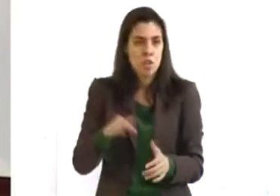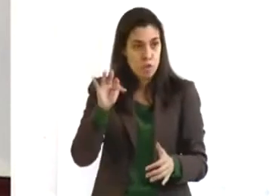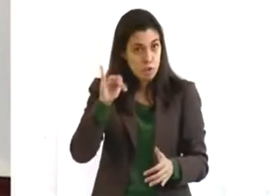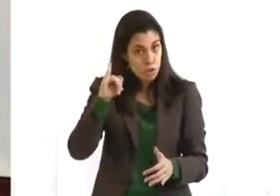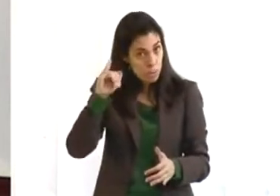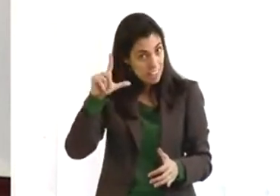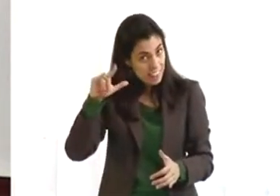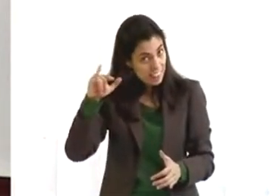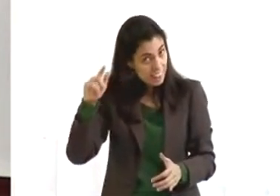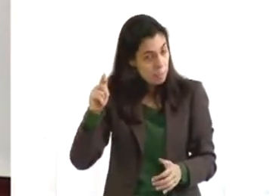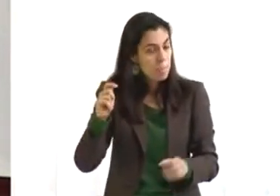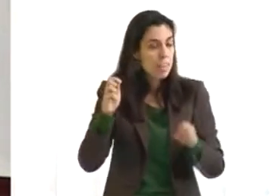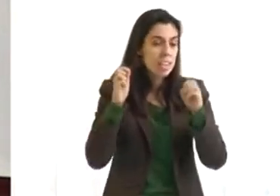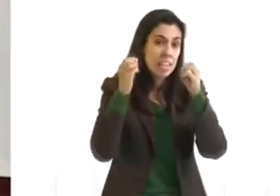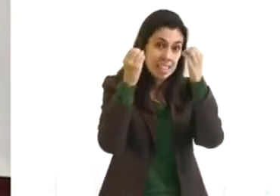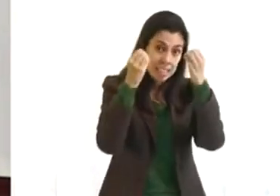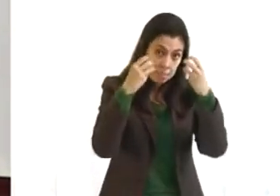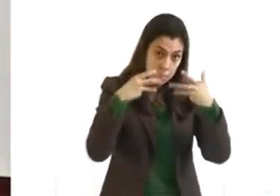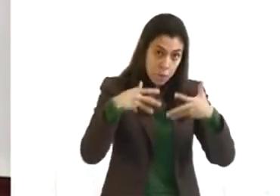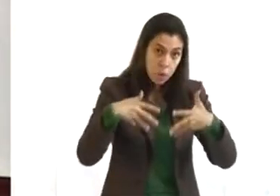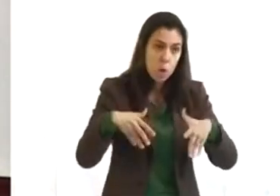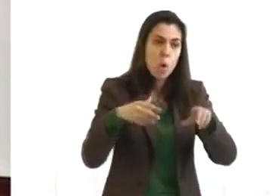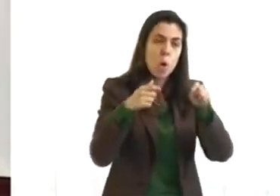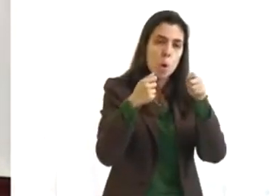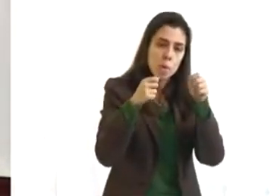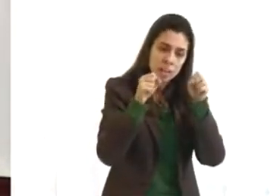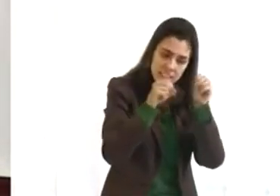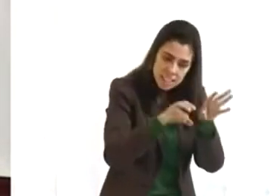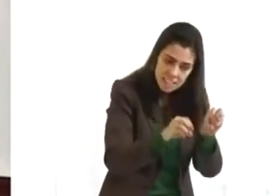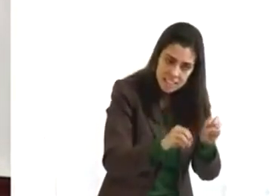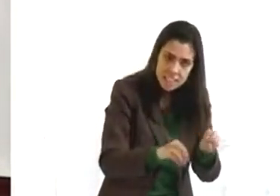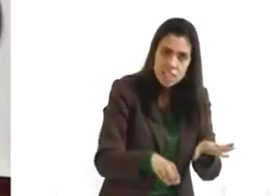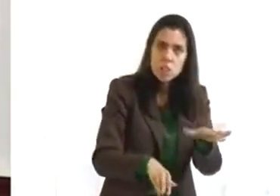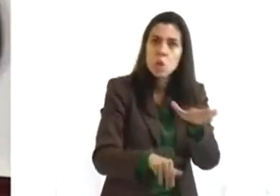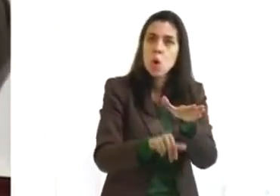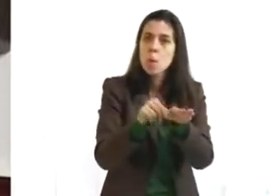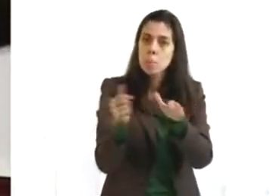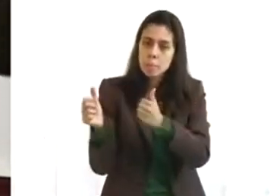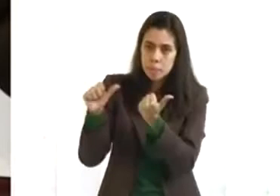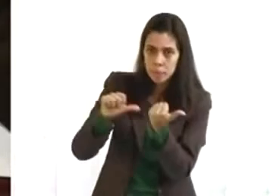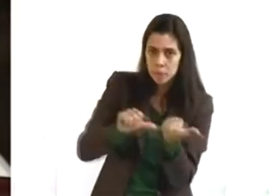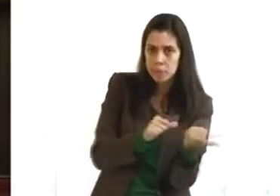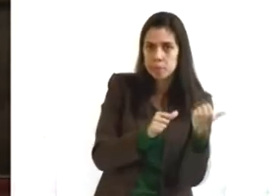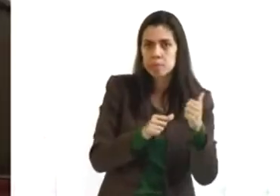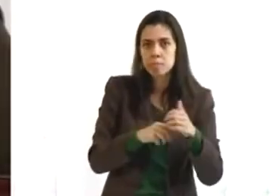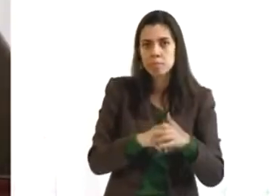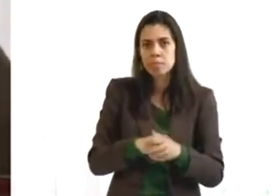Filipe discipulou ele, ensinou ele acerca do batismo.